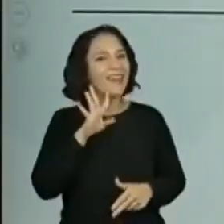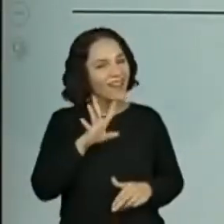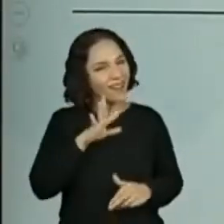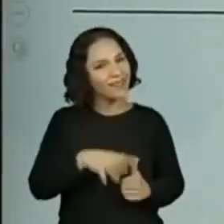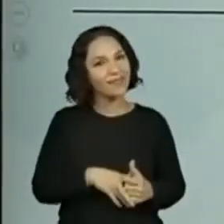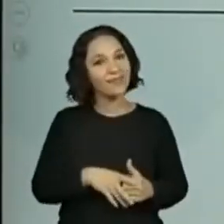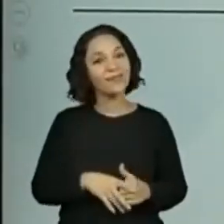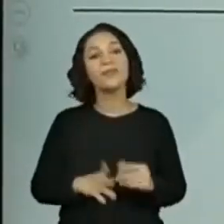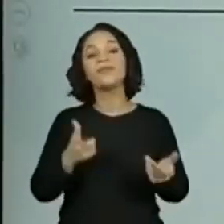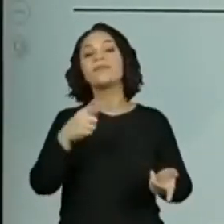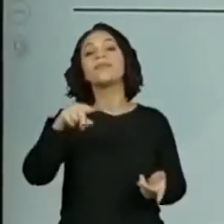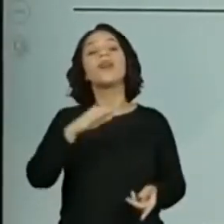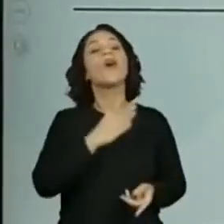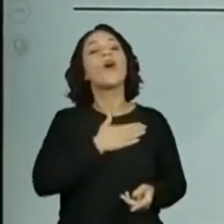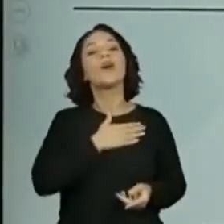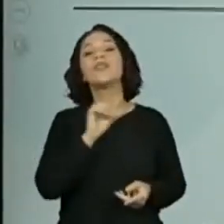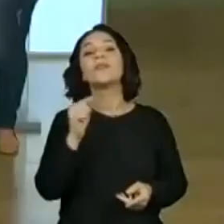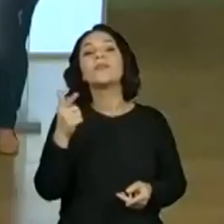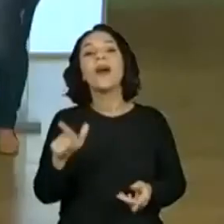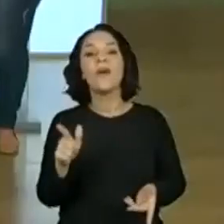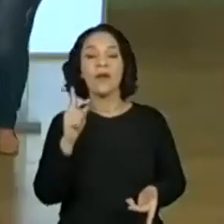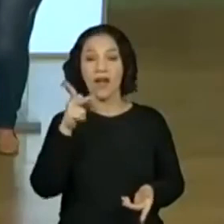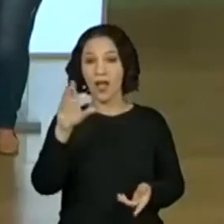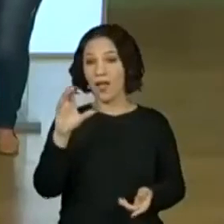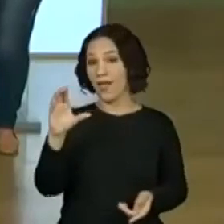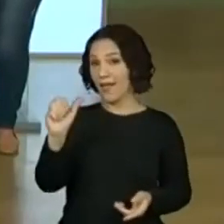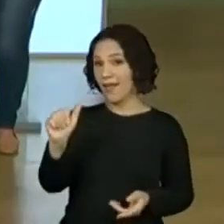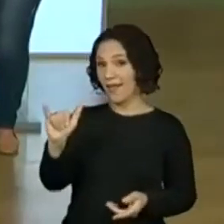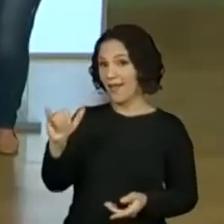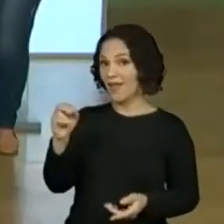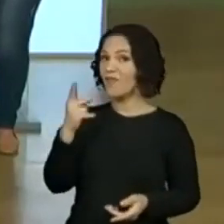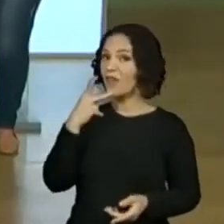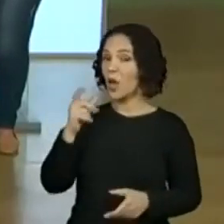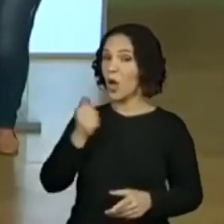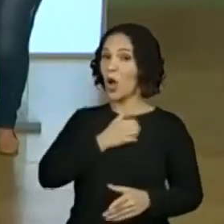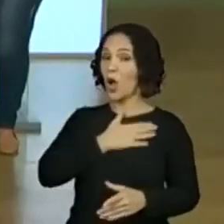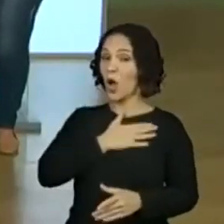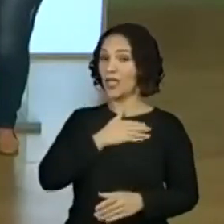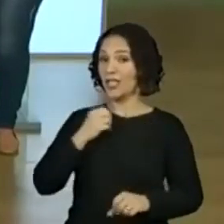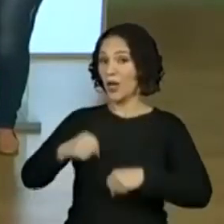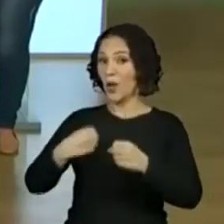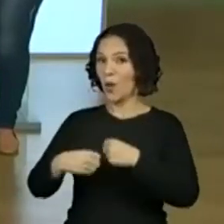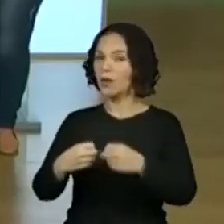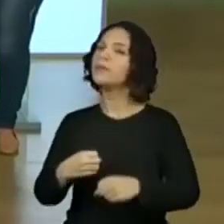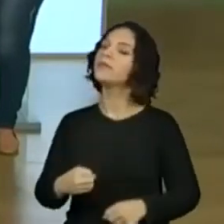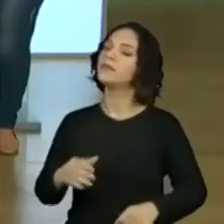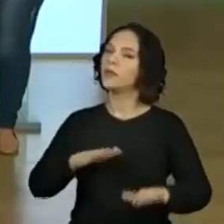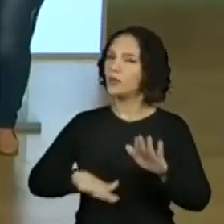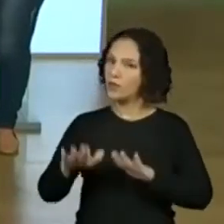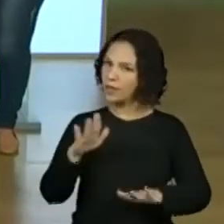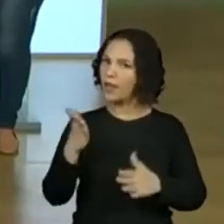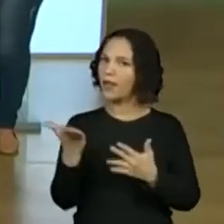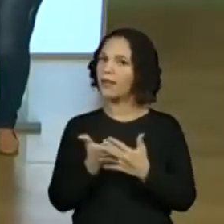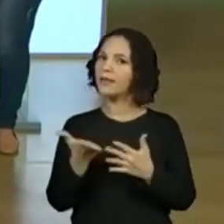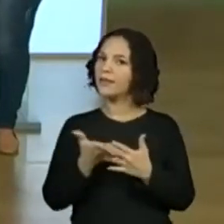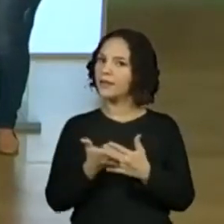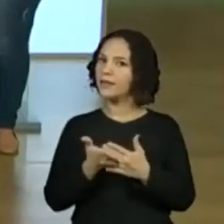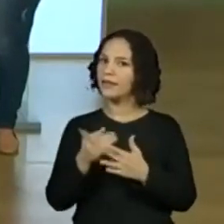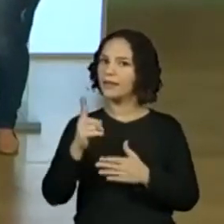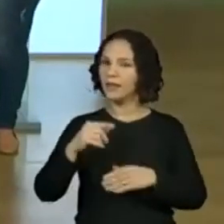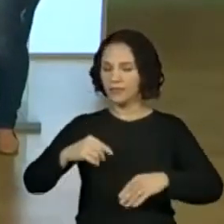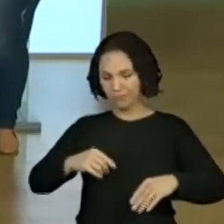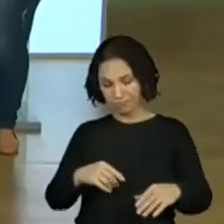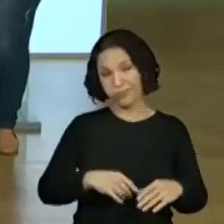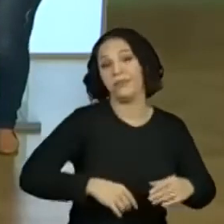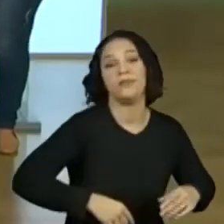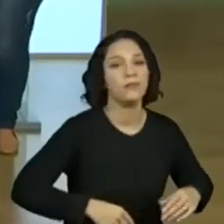fazer fora da sala de aula? Correr. O Caio disse que... Cuidado. Correr na hora do intervalo não é uma boa coisa. Tromba, né? O